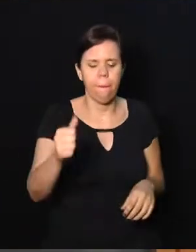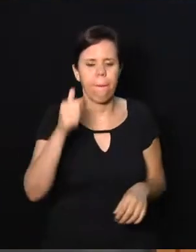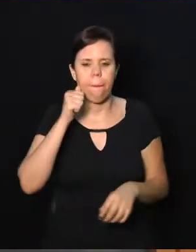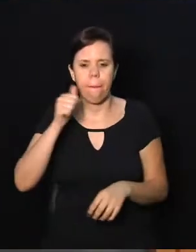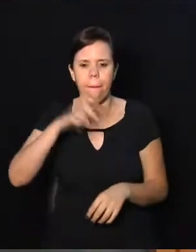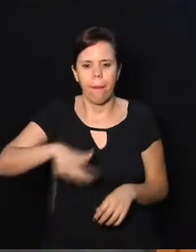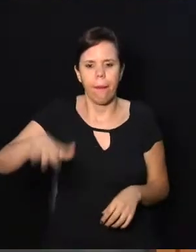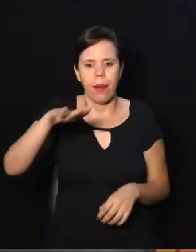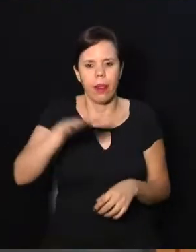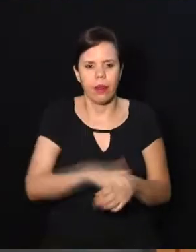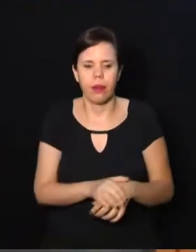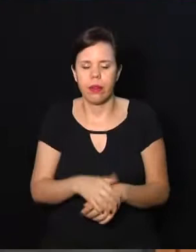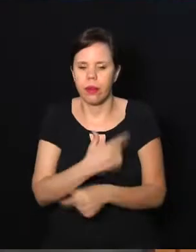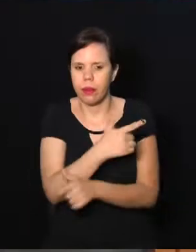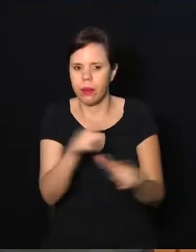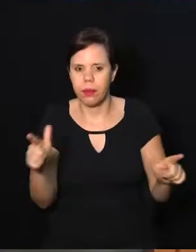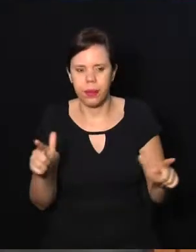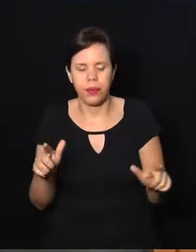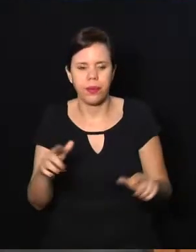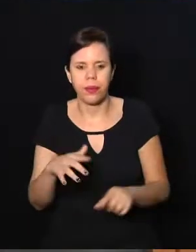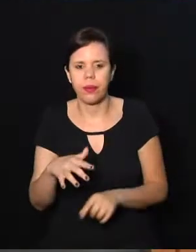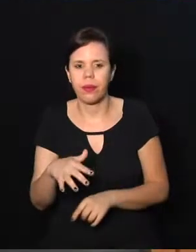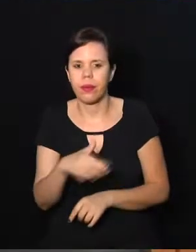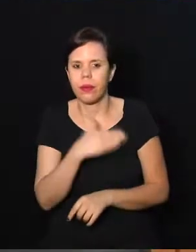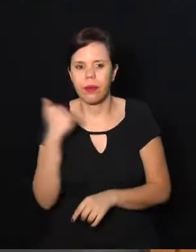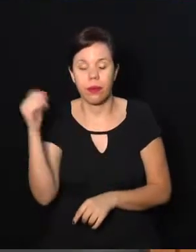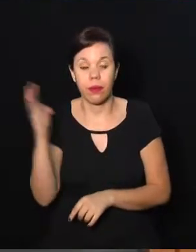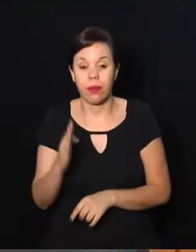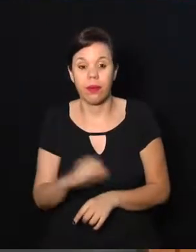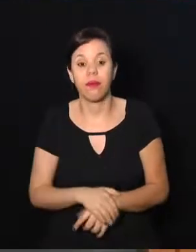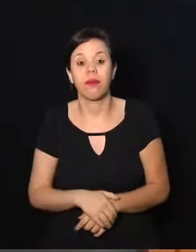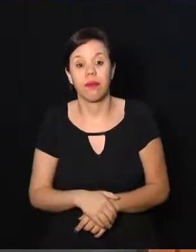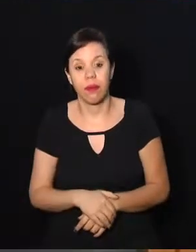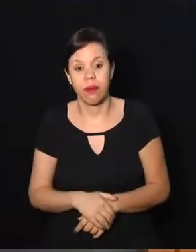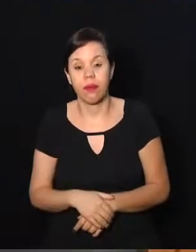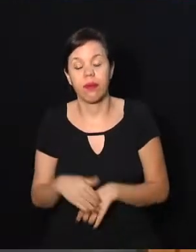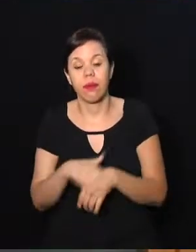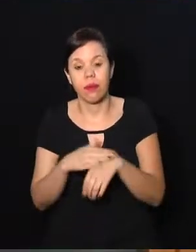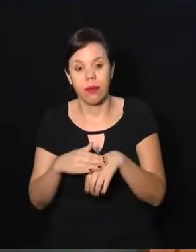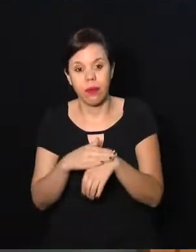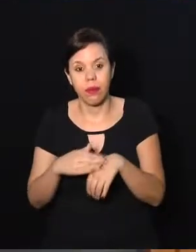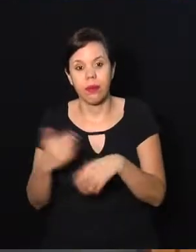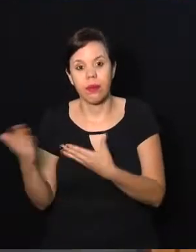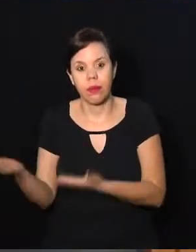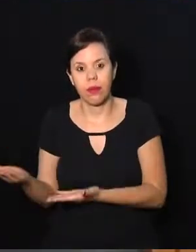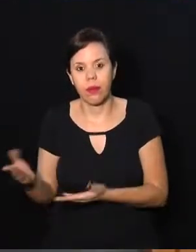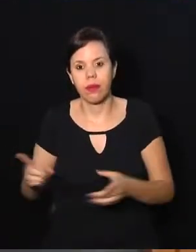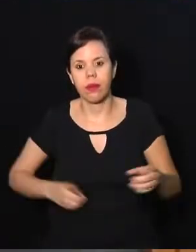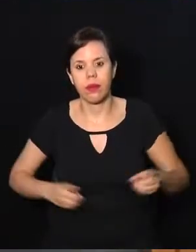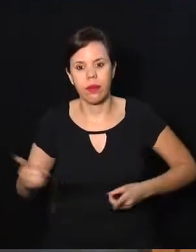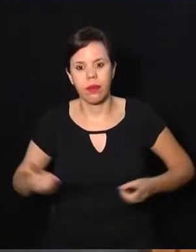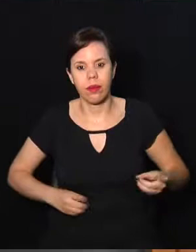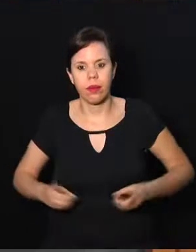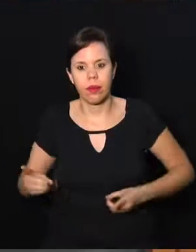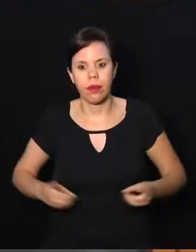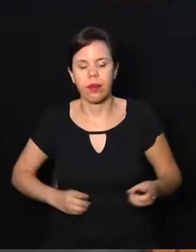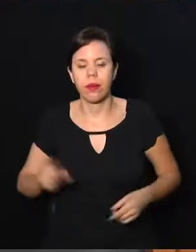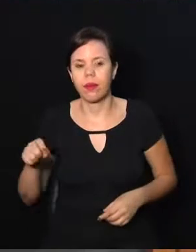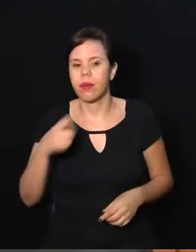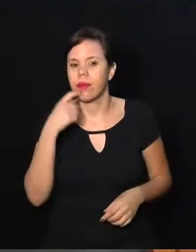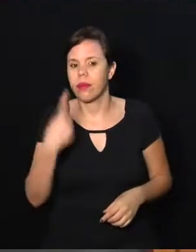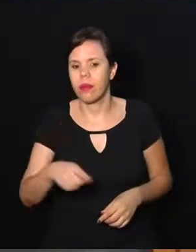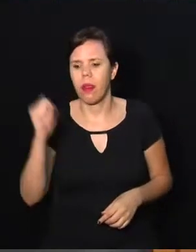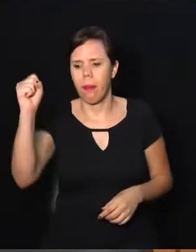que não tenhamos mais morte nesse nosso Brasil. Estava conversando com o diácono, Campinas